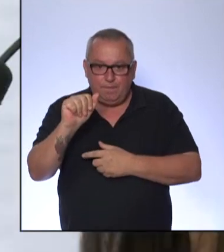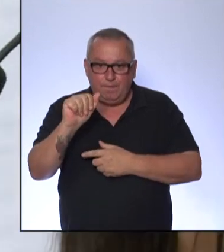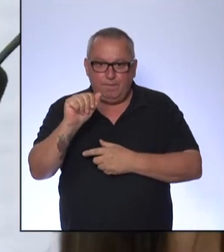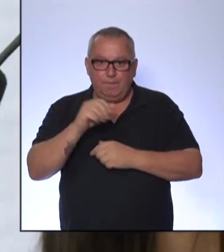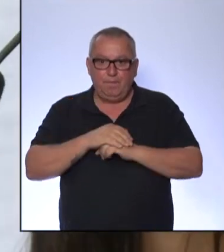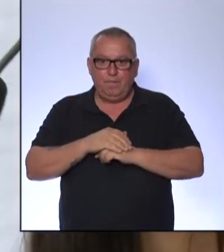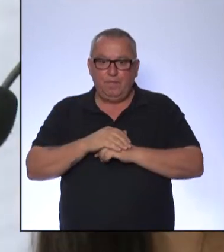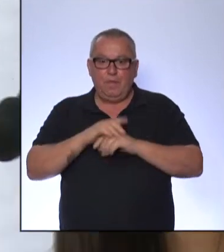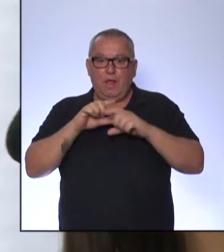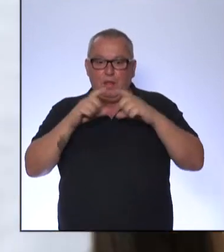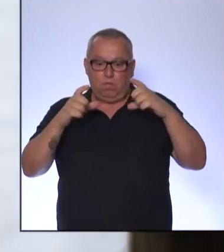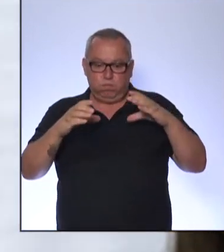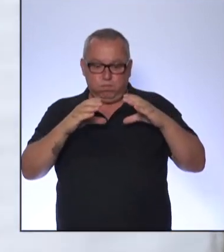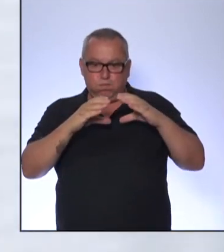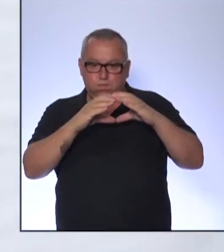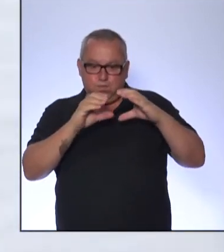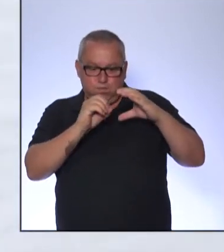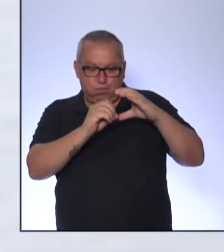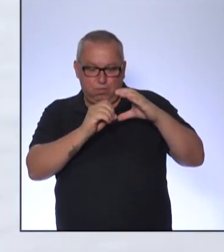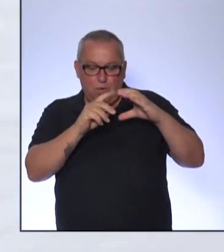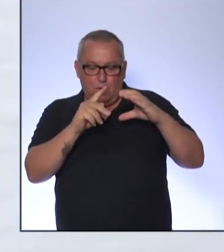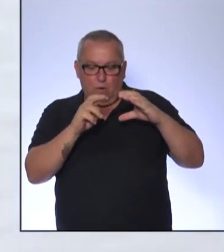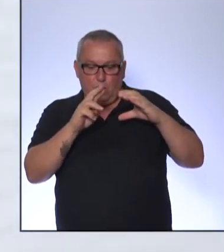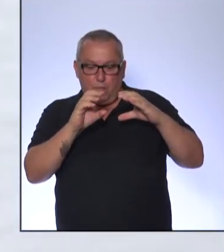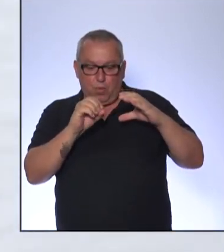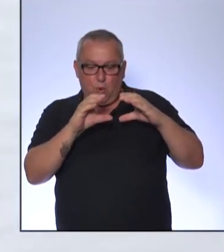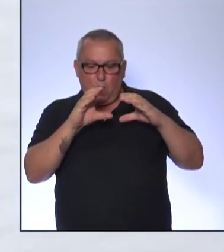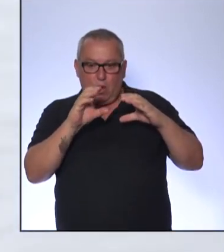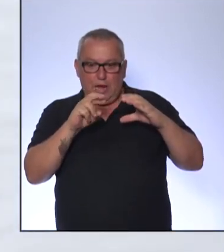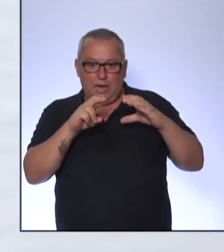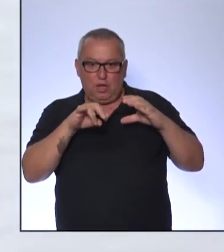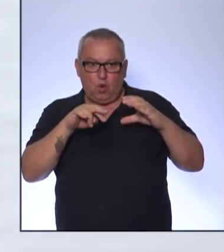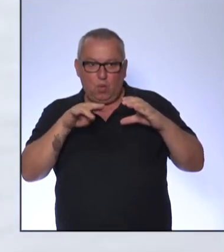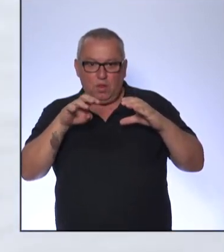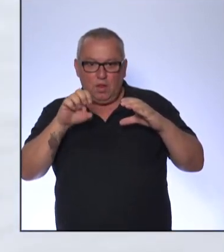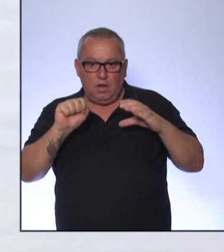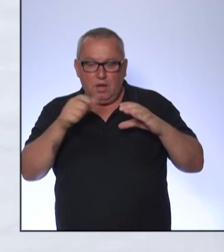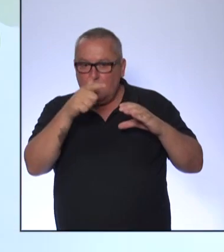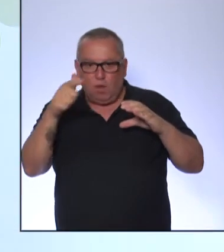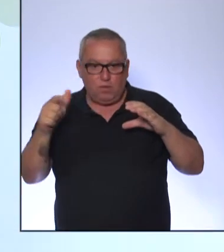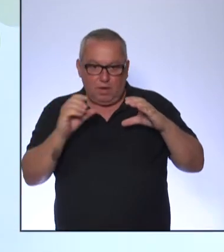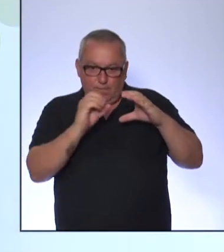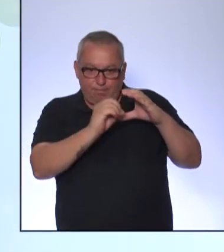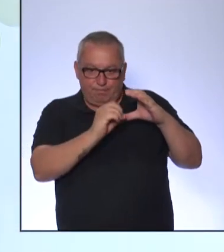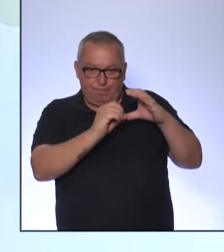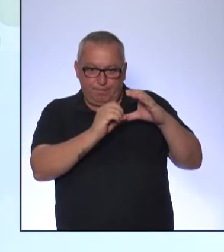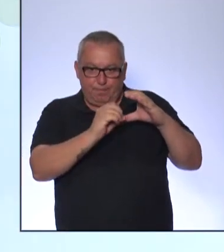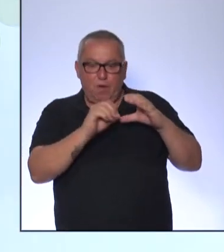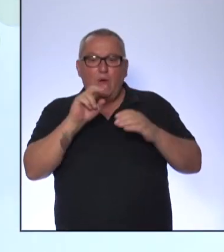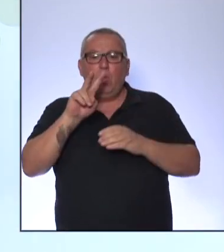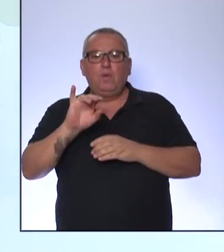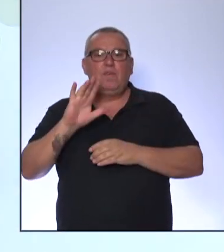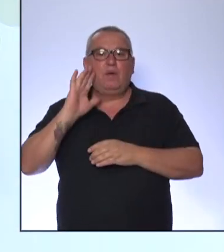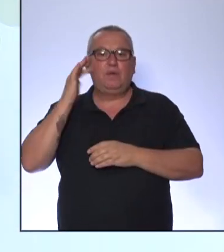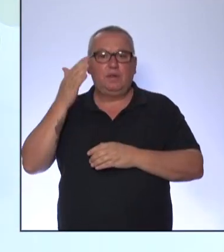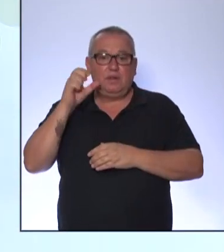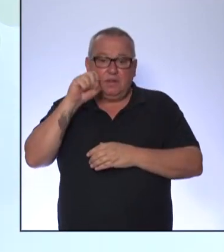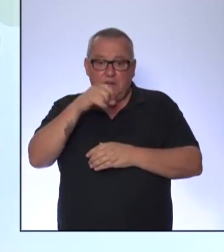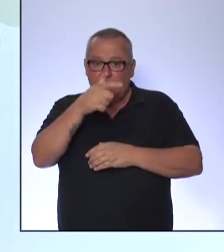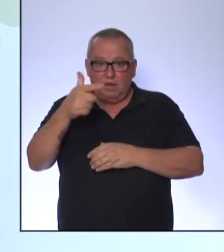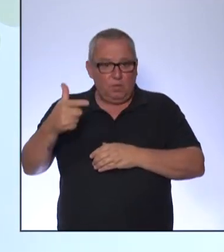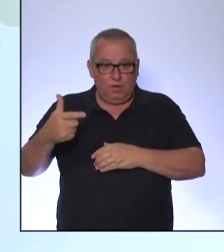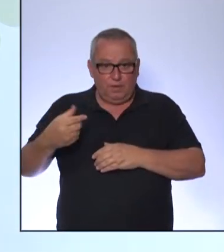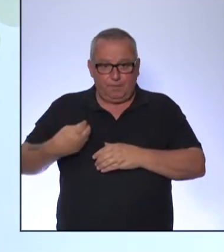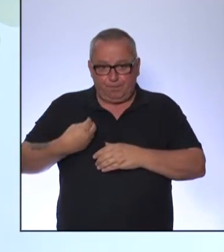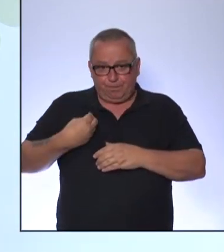procariontes eles não vão apresentar essa membrana, eles não têm essa estrutura, tá bom? que vai acontecer? Se ele não tem isso,